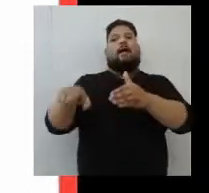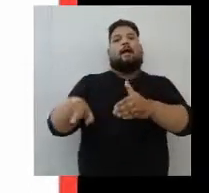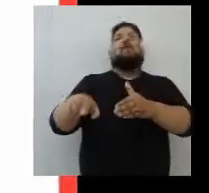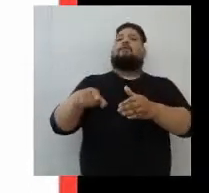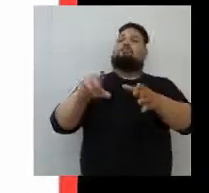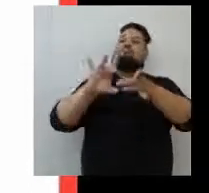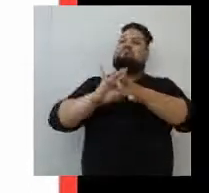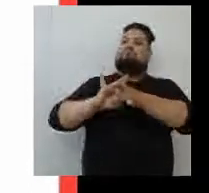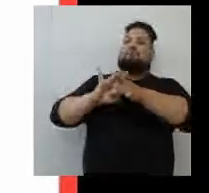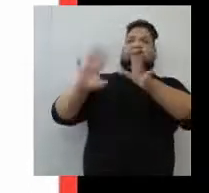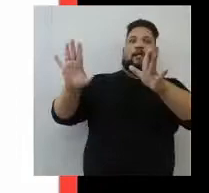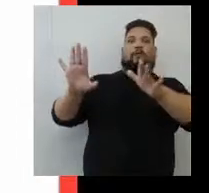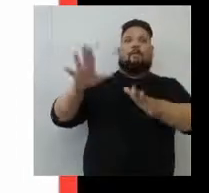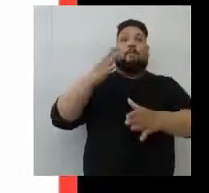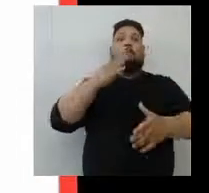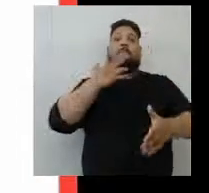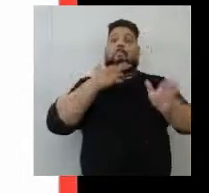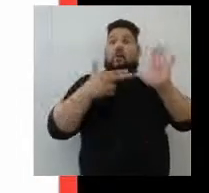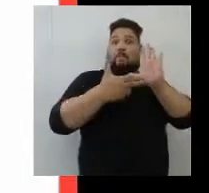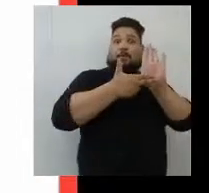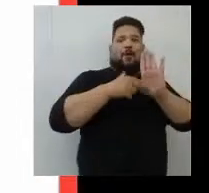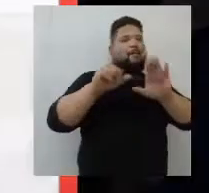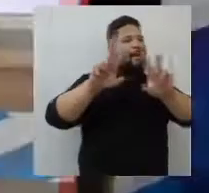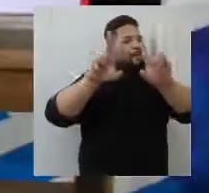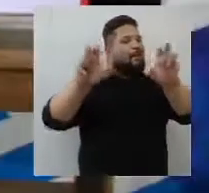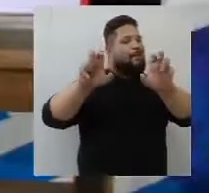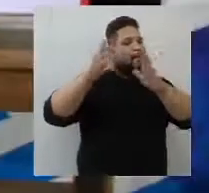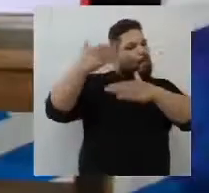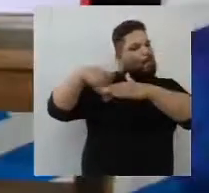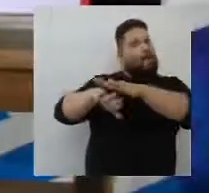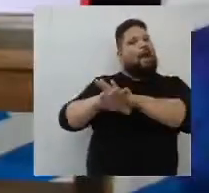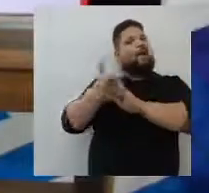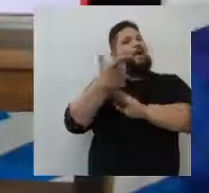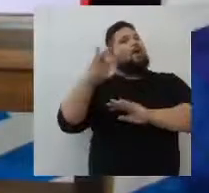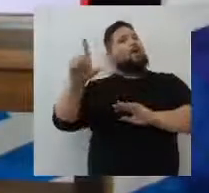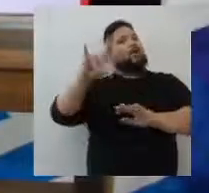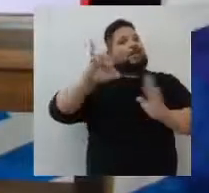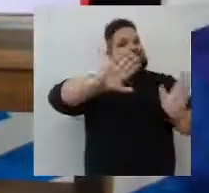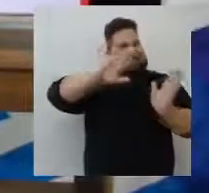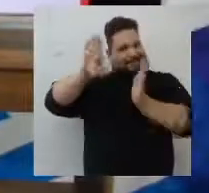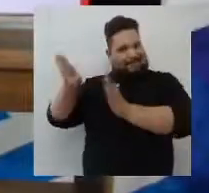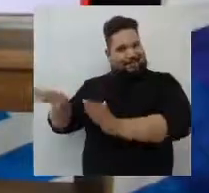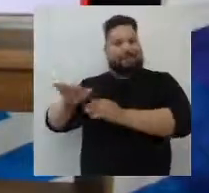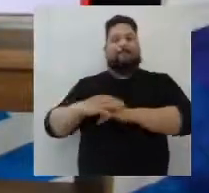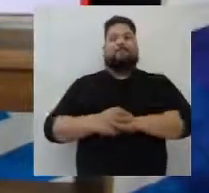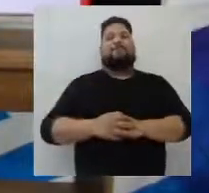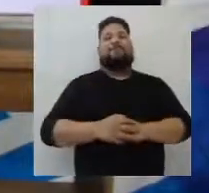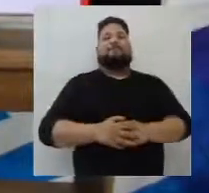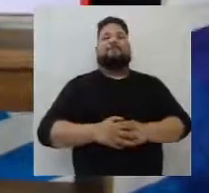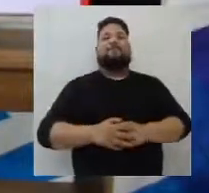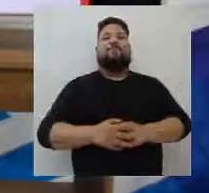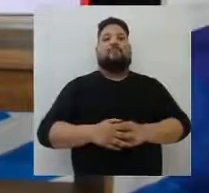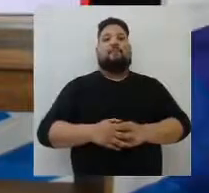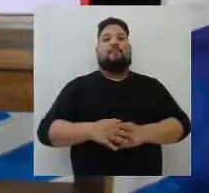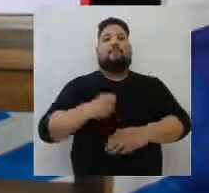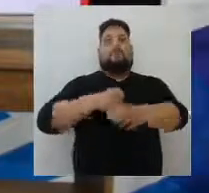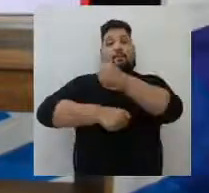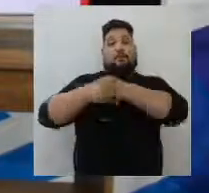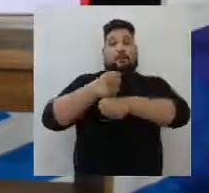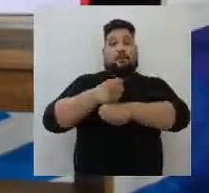alforria. Mas isso fica para outra história. Né? Então, na década de